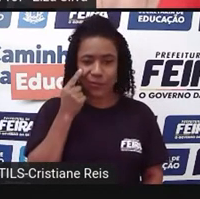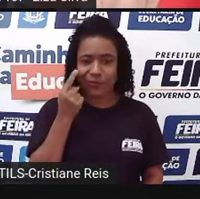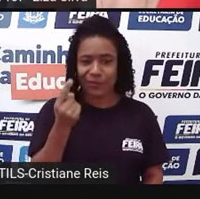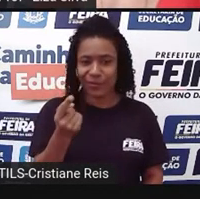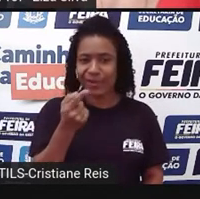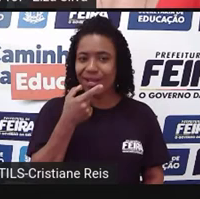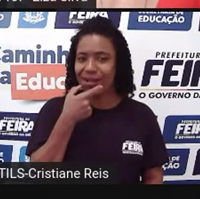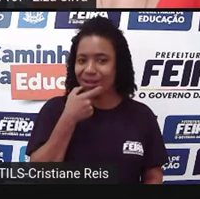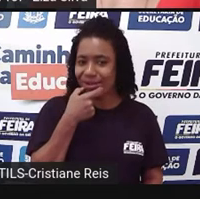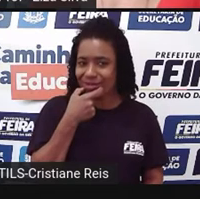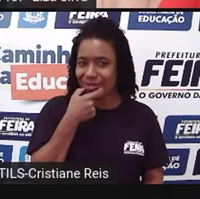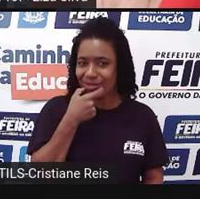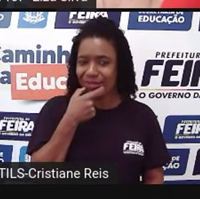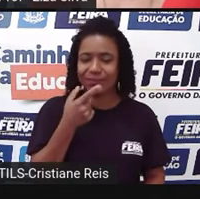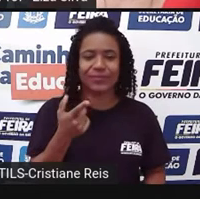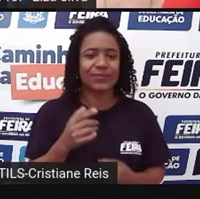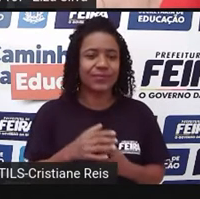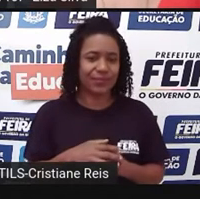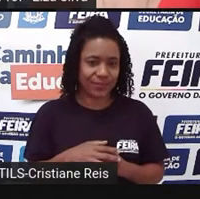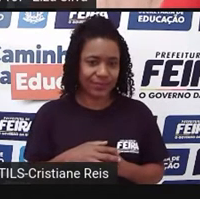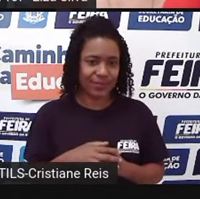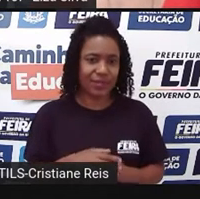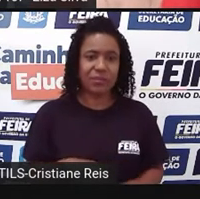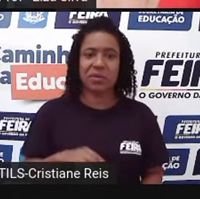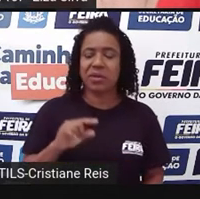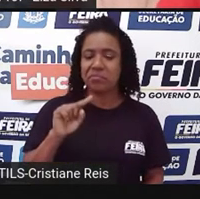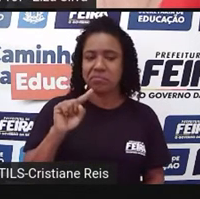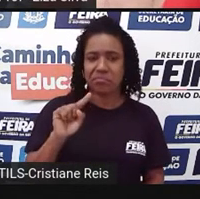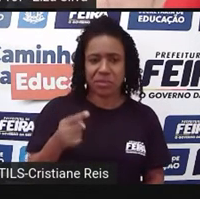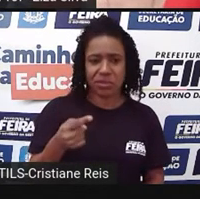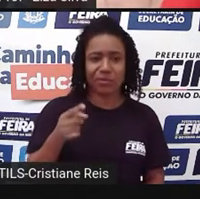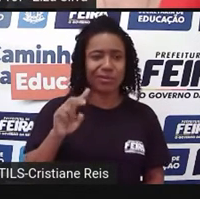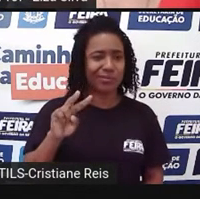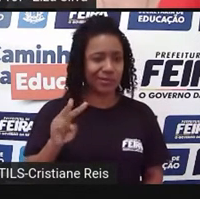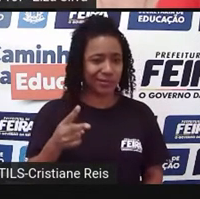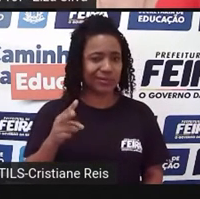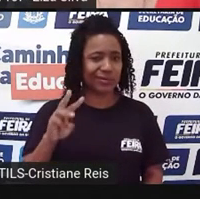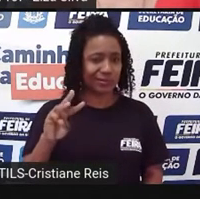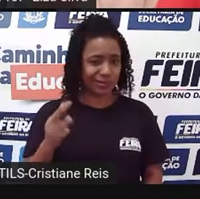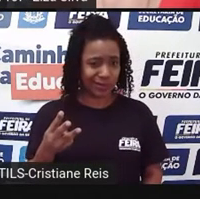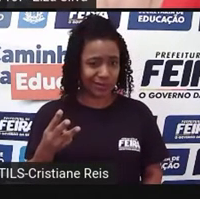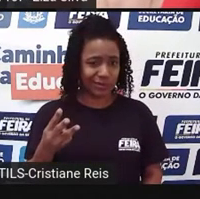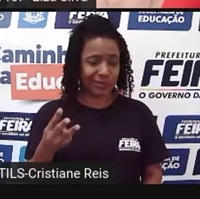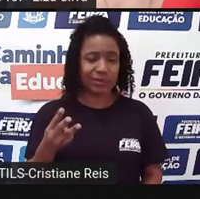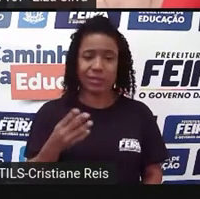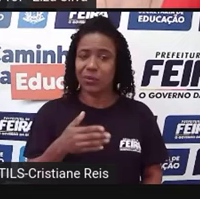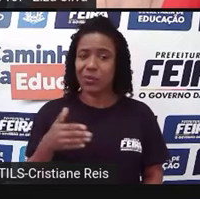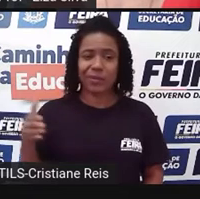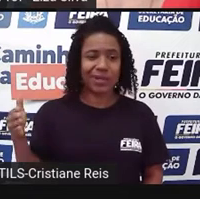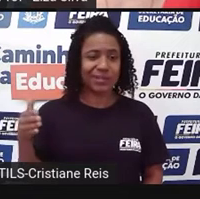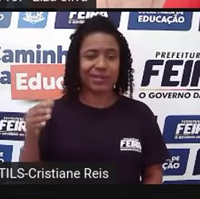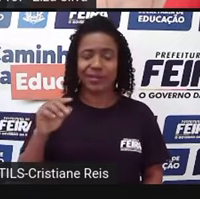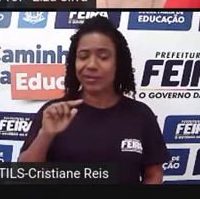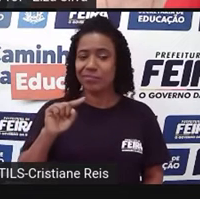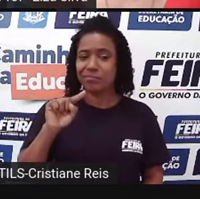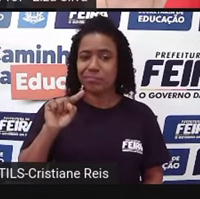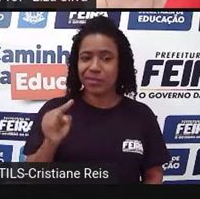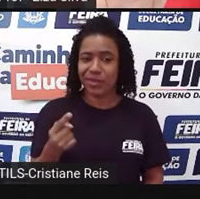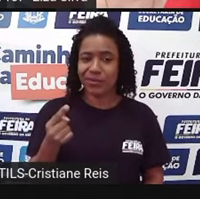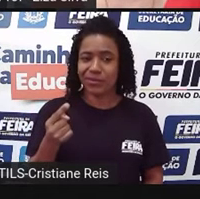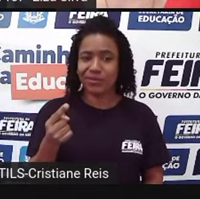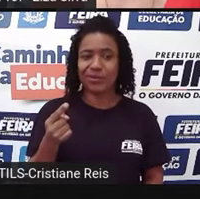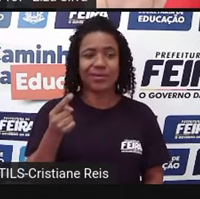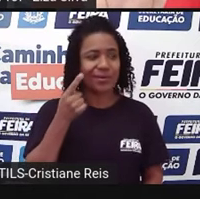fazer porque na verdade um 1000 2000 3000 a partir do mil você precisa usar uma expressão